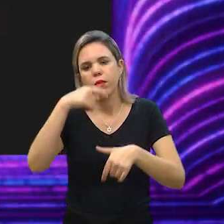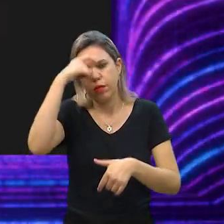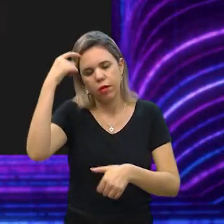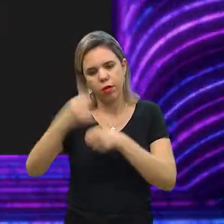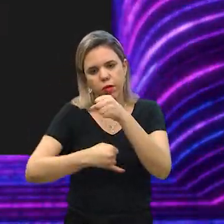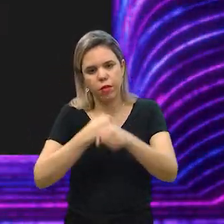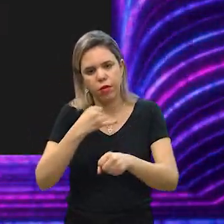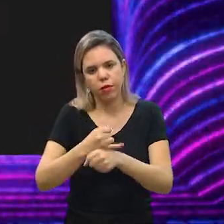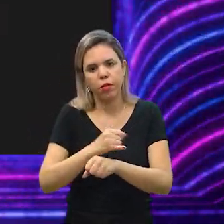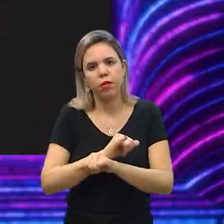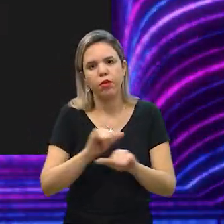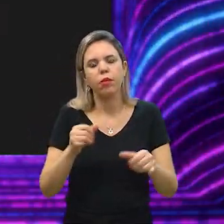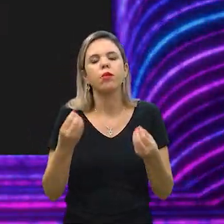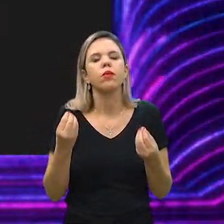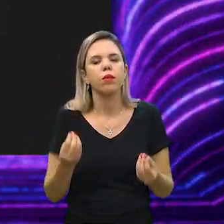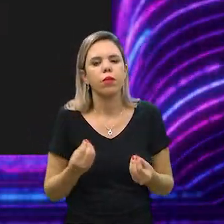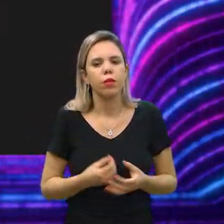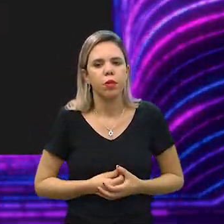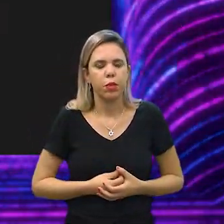muito a internet?